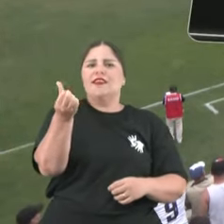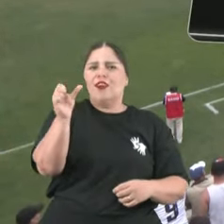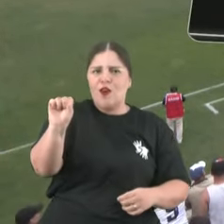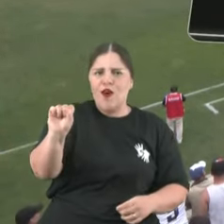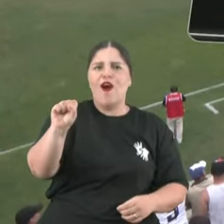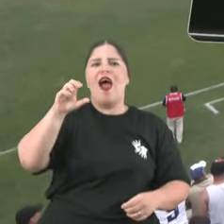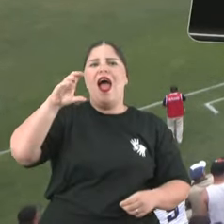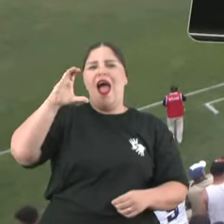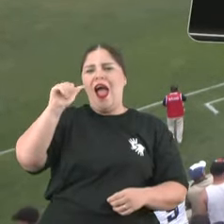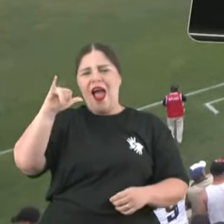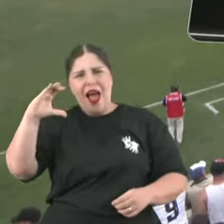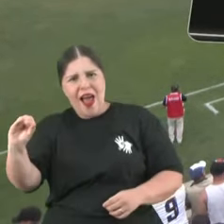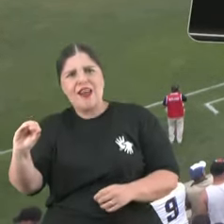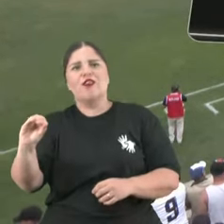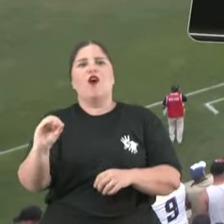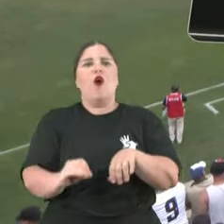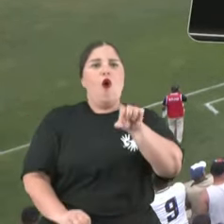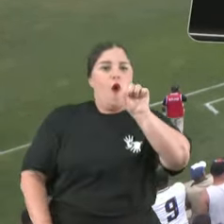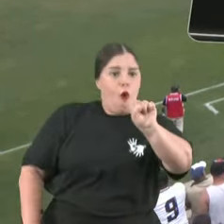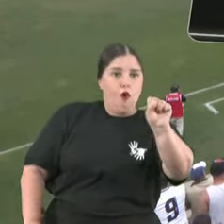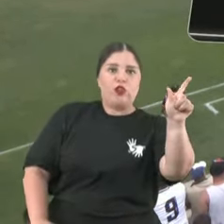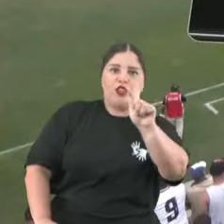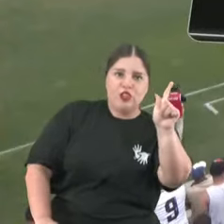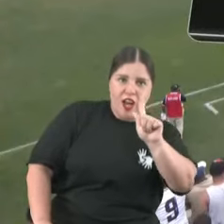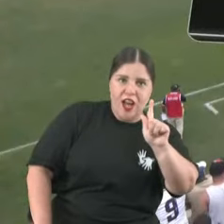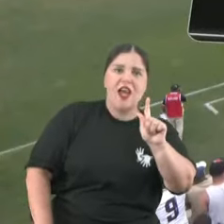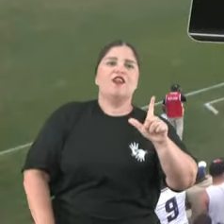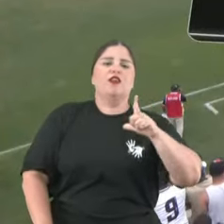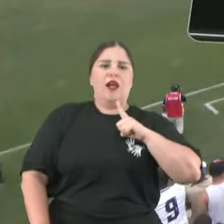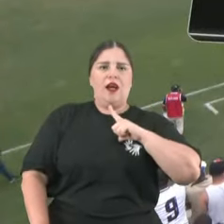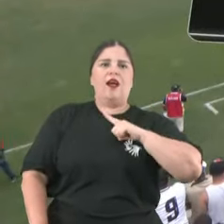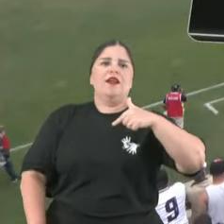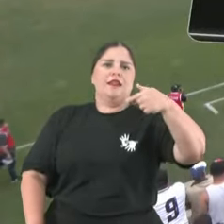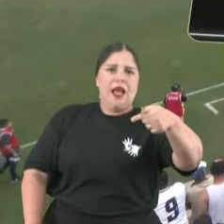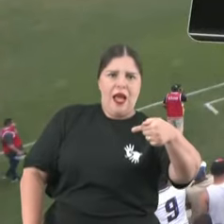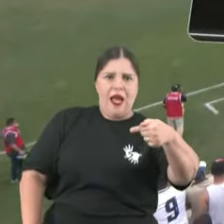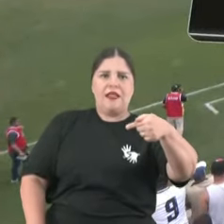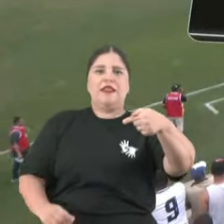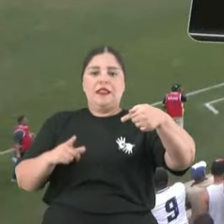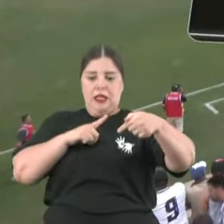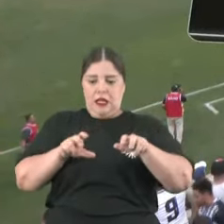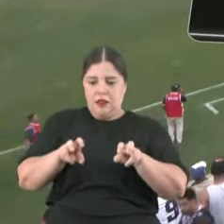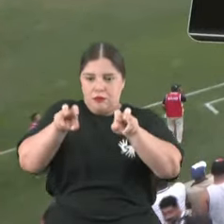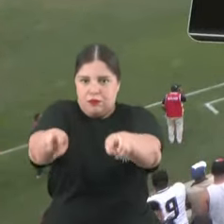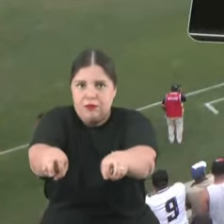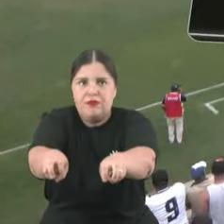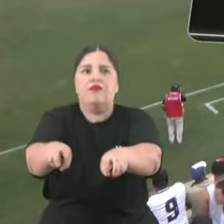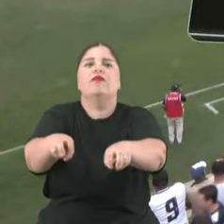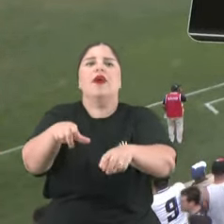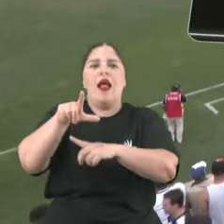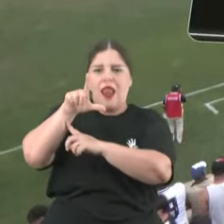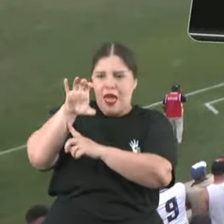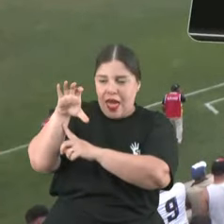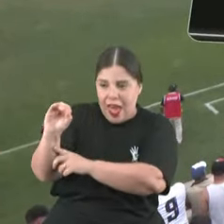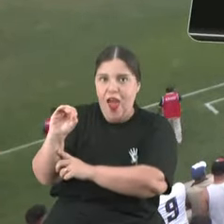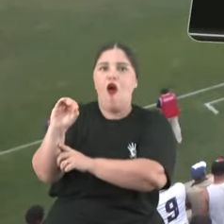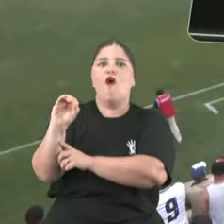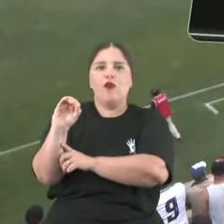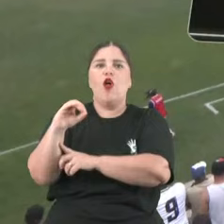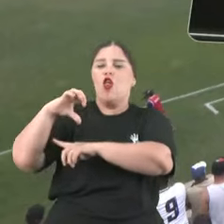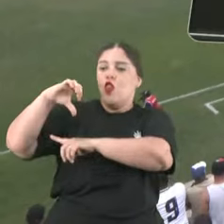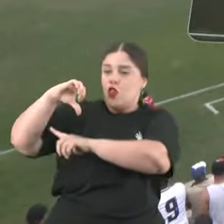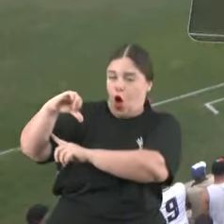8 GG, mais adiantado 7, Mike, 38, Léo Pereira, 9, é o Anselmo Ramon,